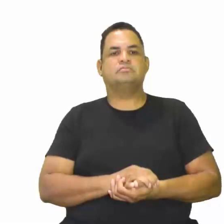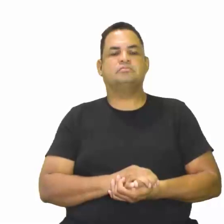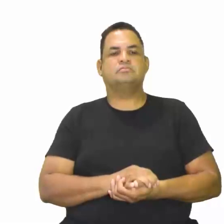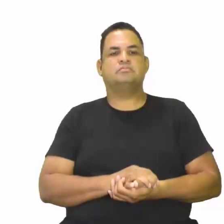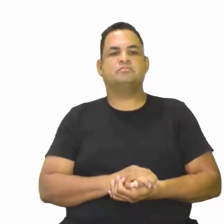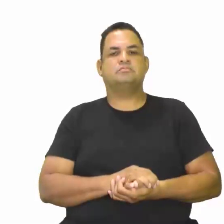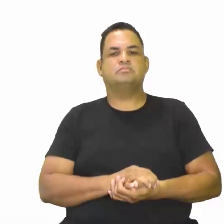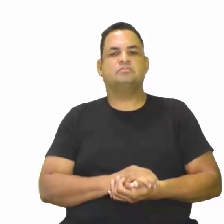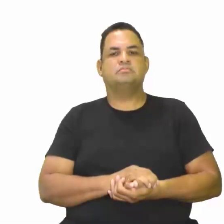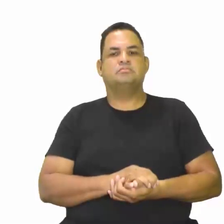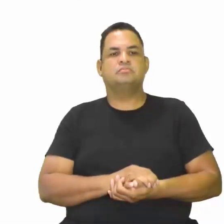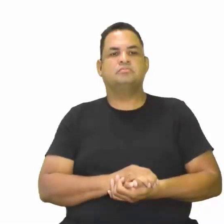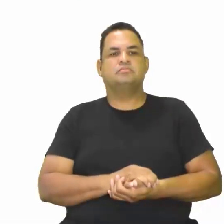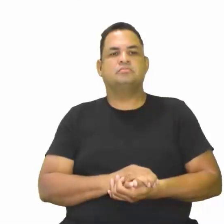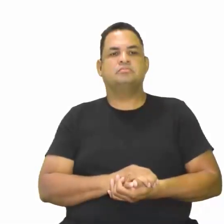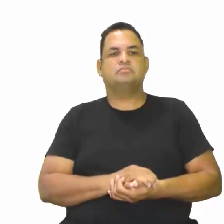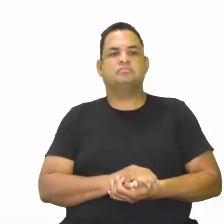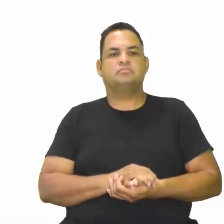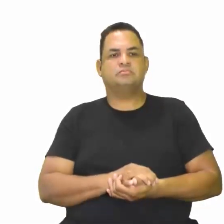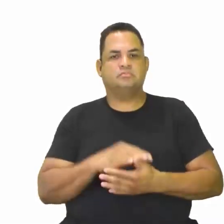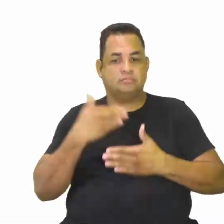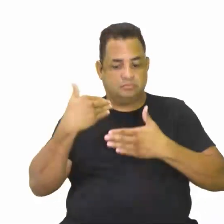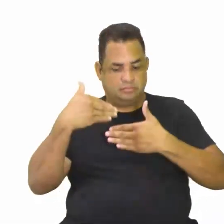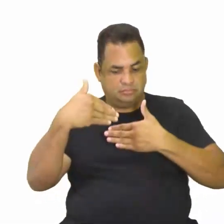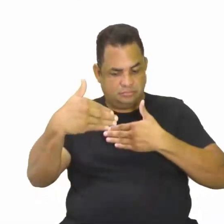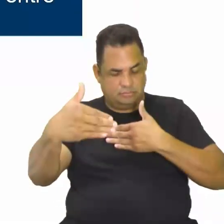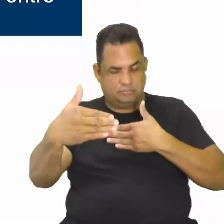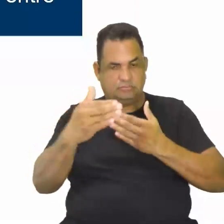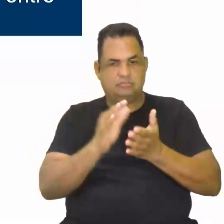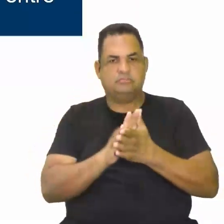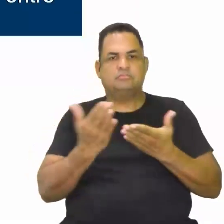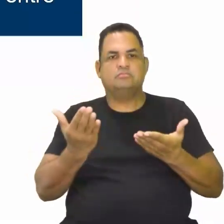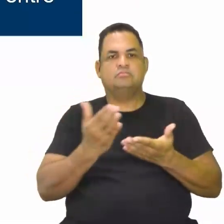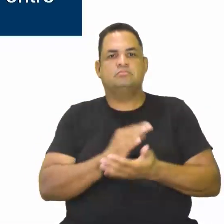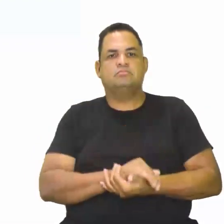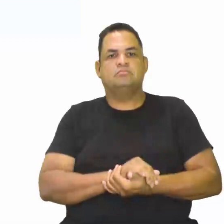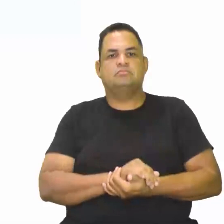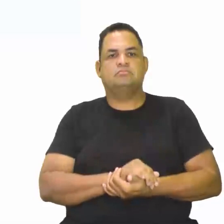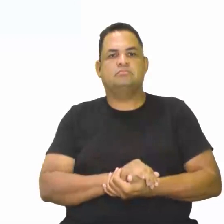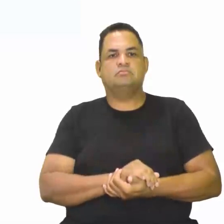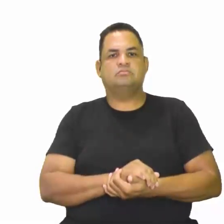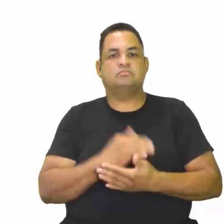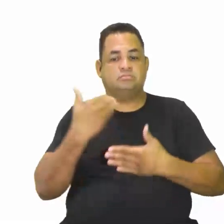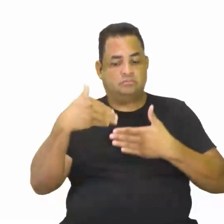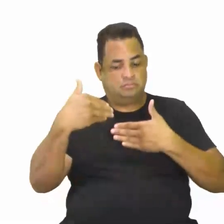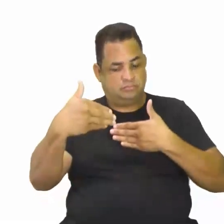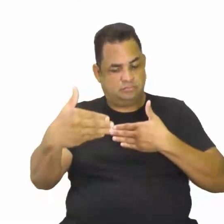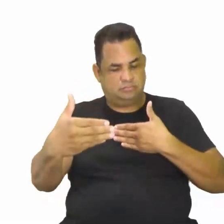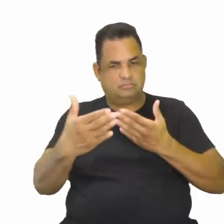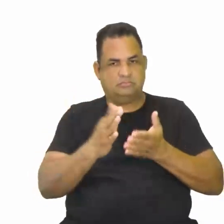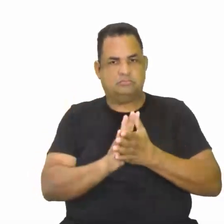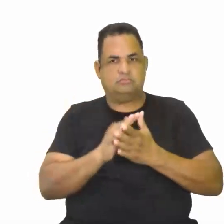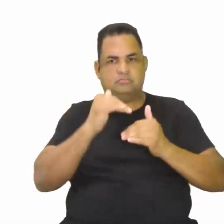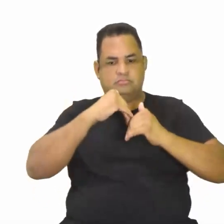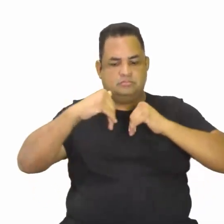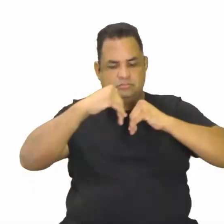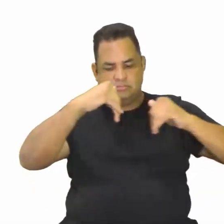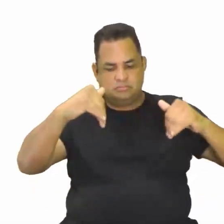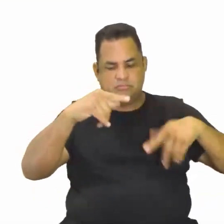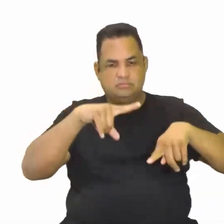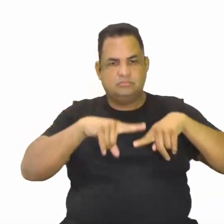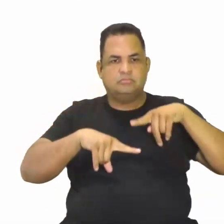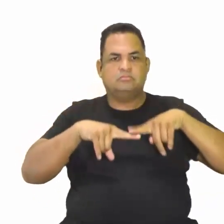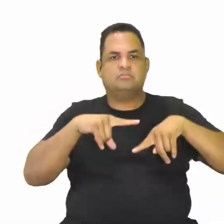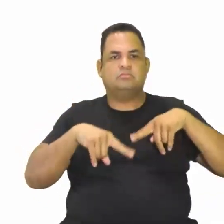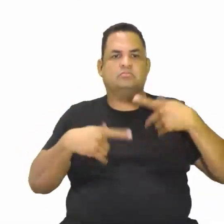Olha só. Nos processos, só conferindo, nos processos de